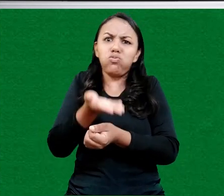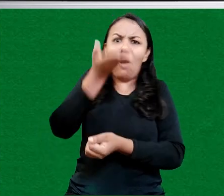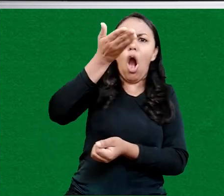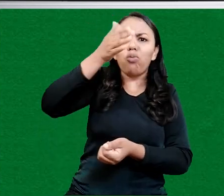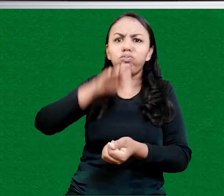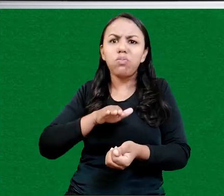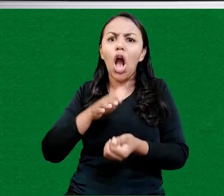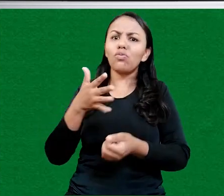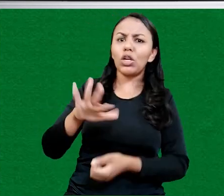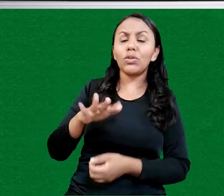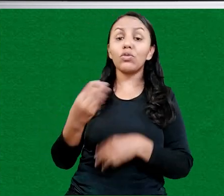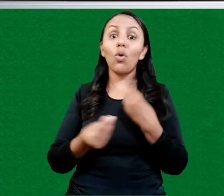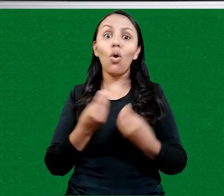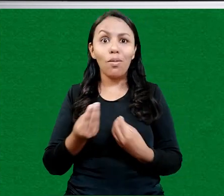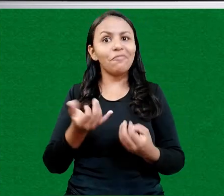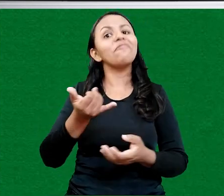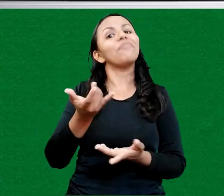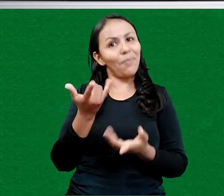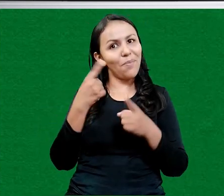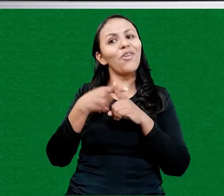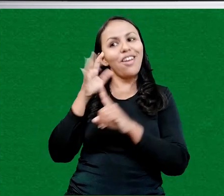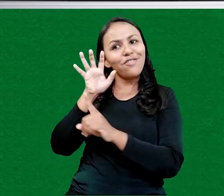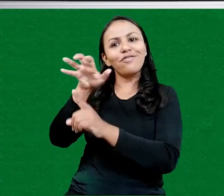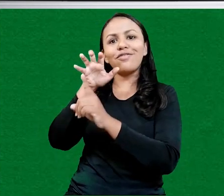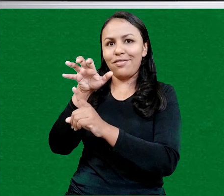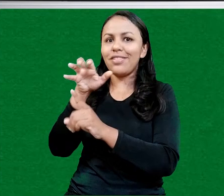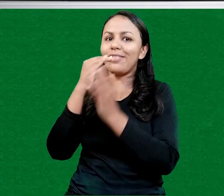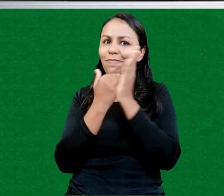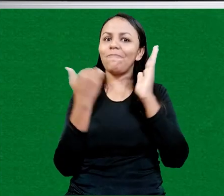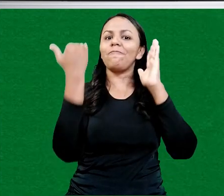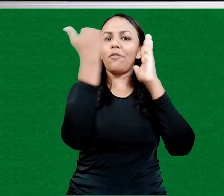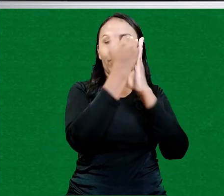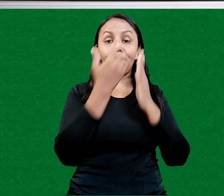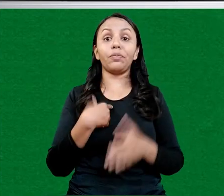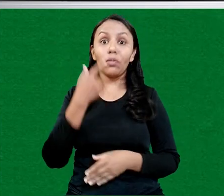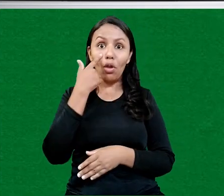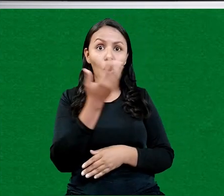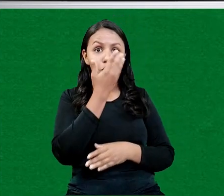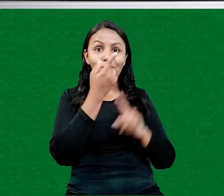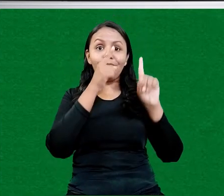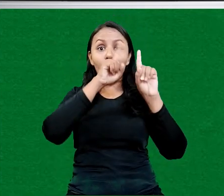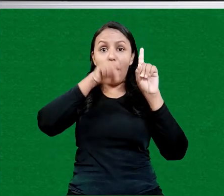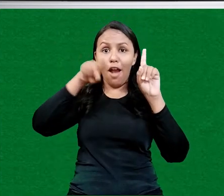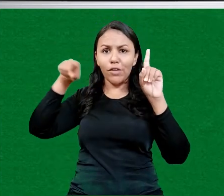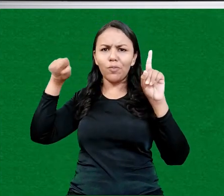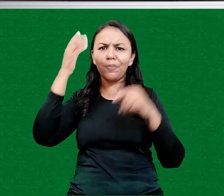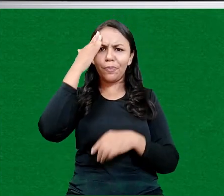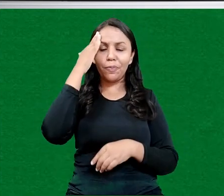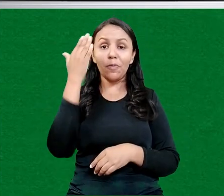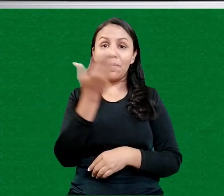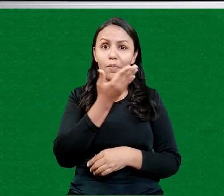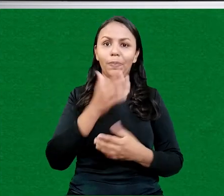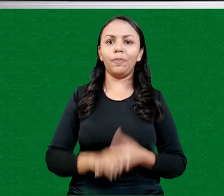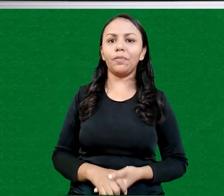uma repercussão na sua performance. E aqui a gente traz esse gráfico bem simples para que você possa entender. Quando